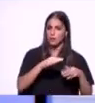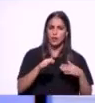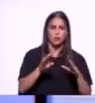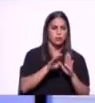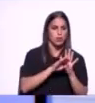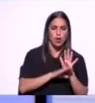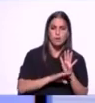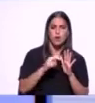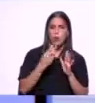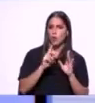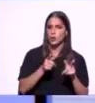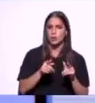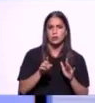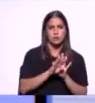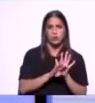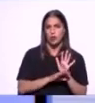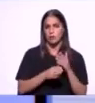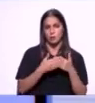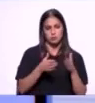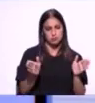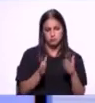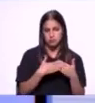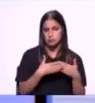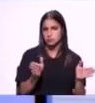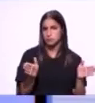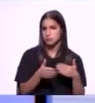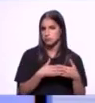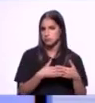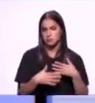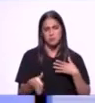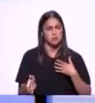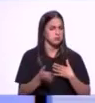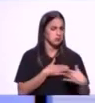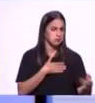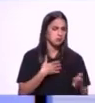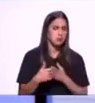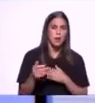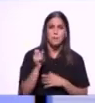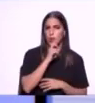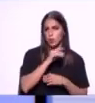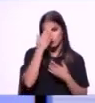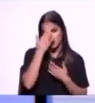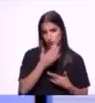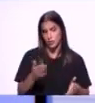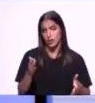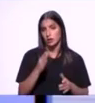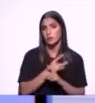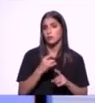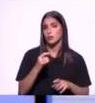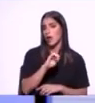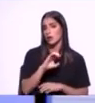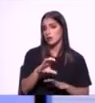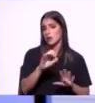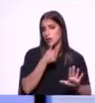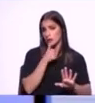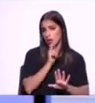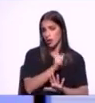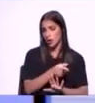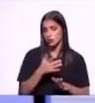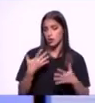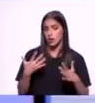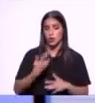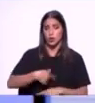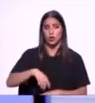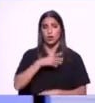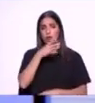bem entende. E sobre isso não temos nada a dizer. Não podemos é aceitar e não nos podemos calar perante uma circunstância